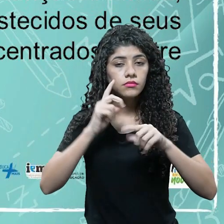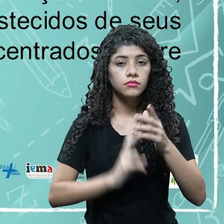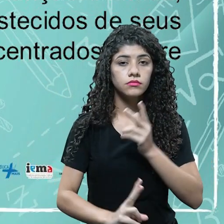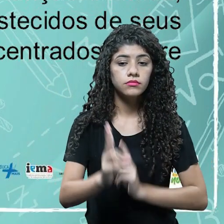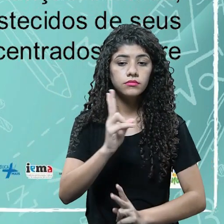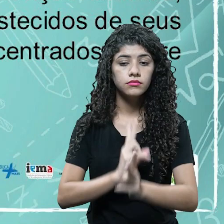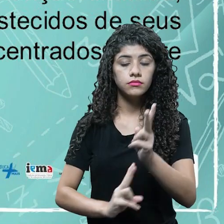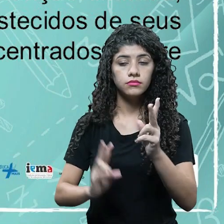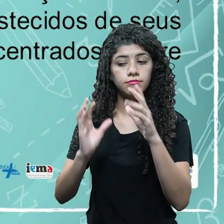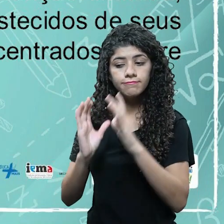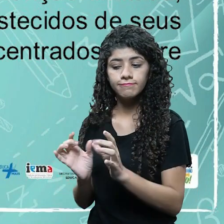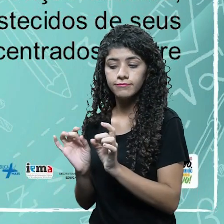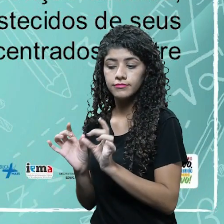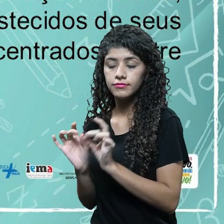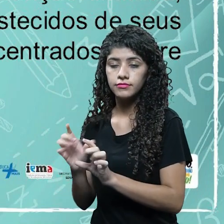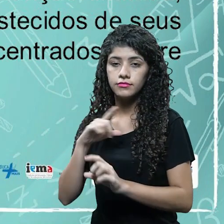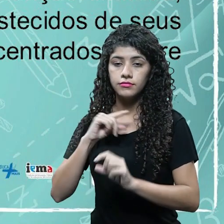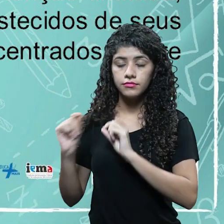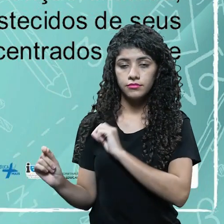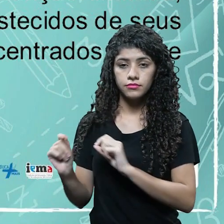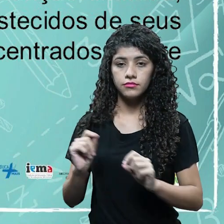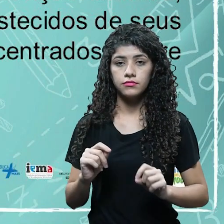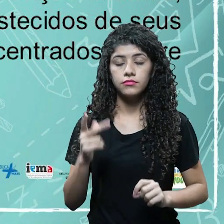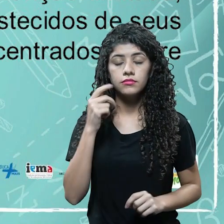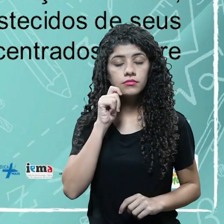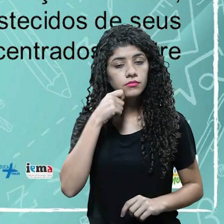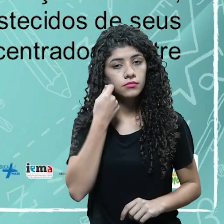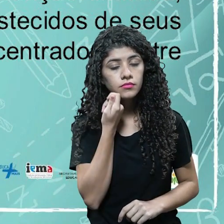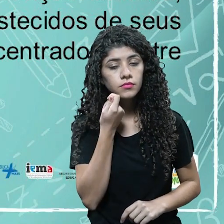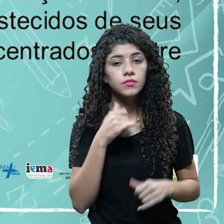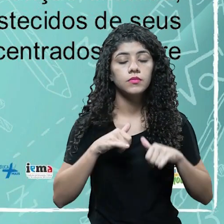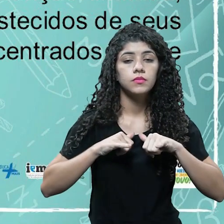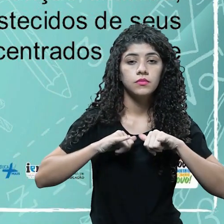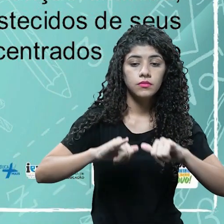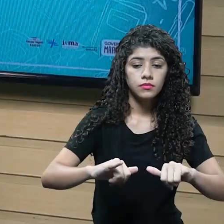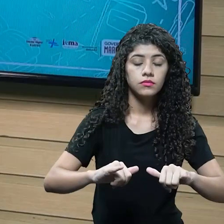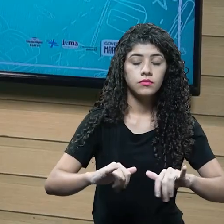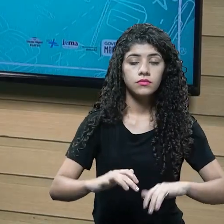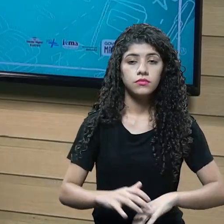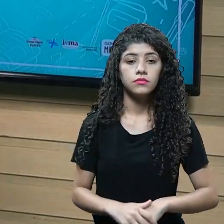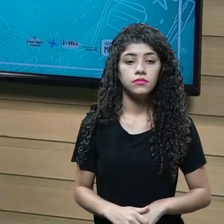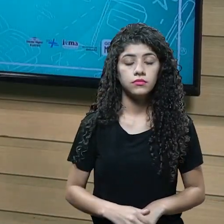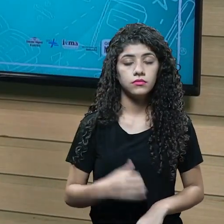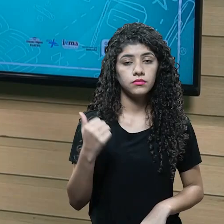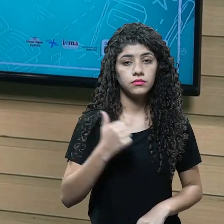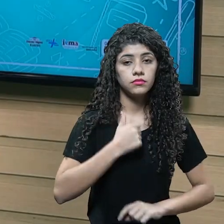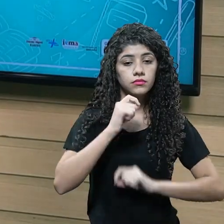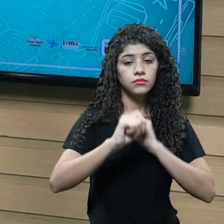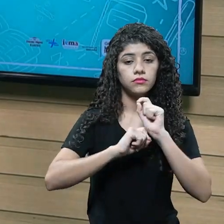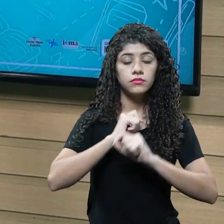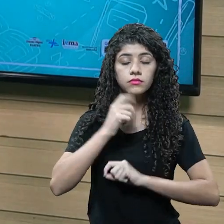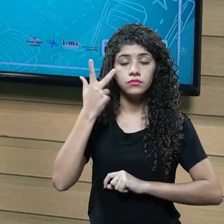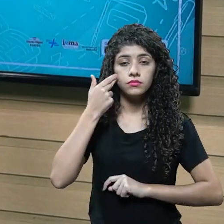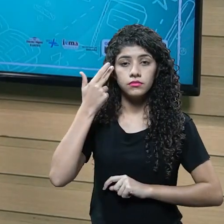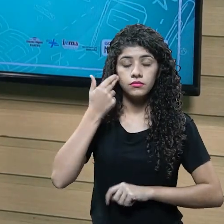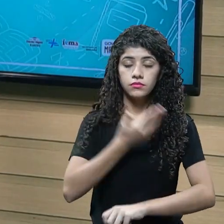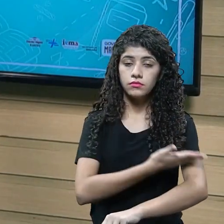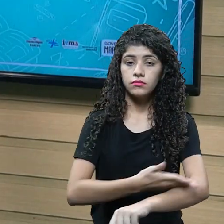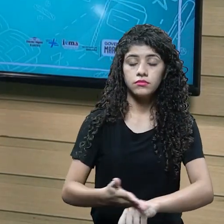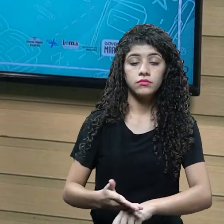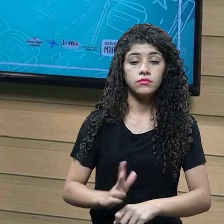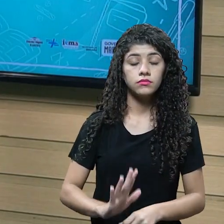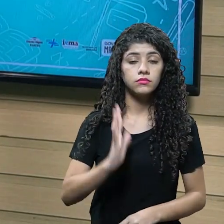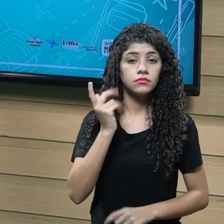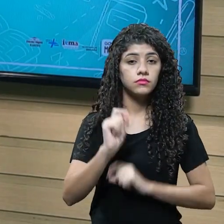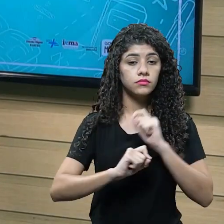são concentrados entre mercearias, padarias e supermercados. Vamos citar o primeiro, o dropshipper. O dropshipper é muito comum. São aqueles fabricantes